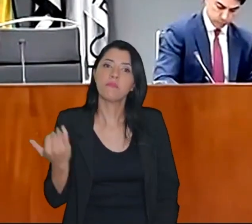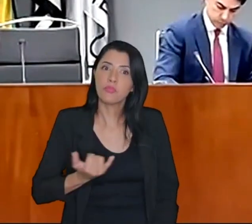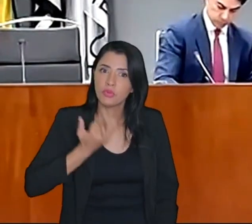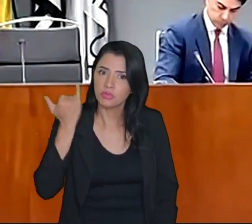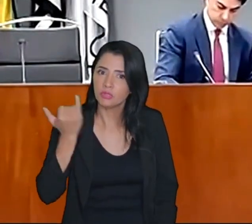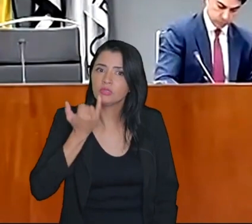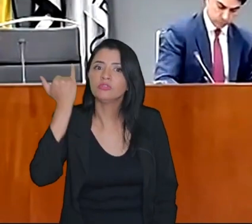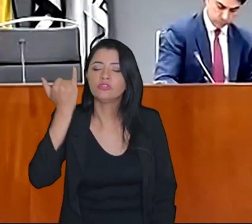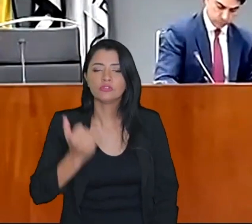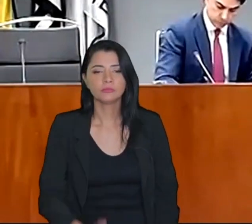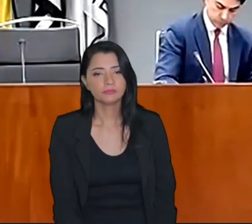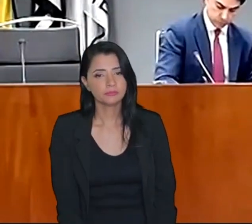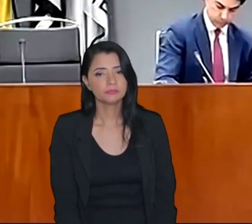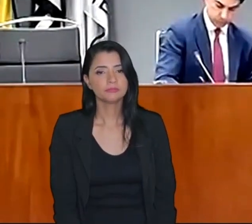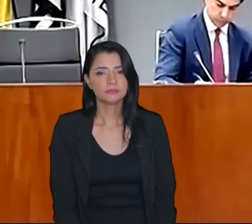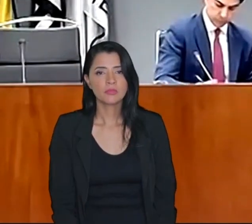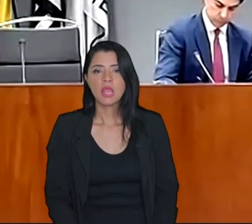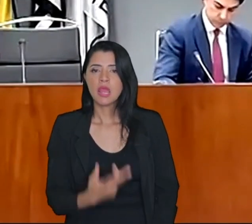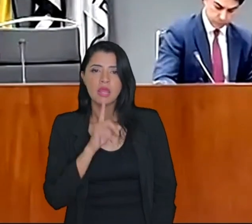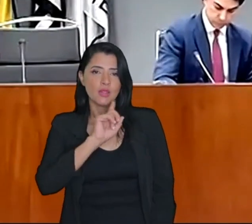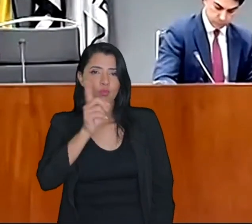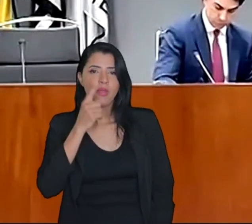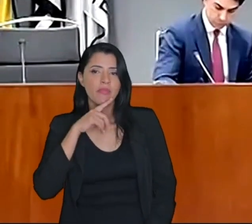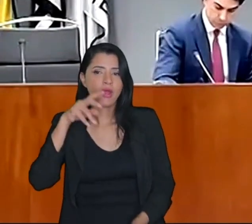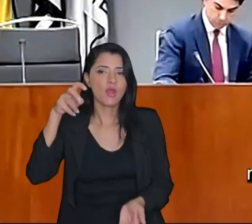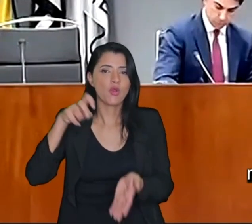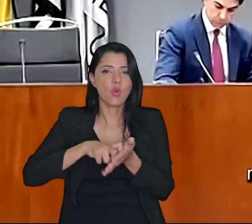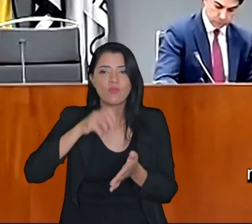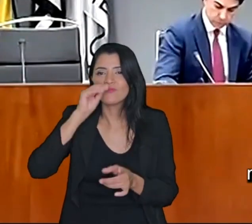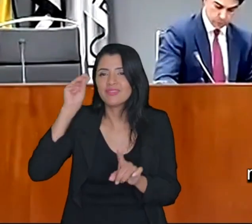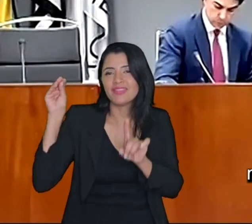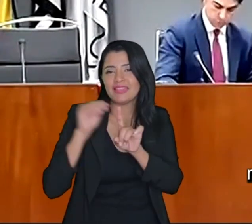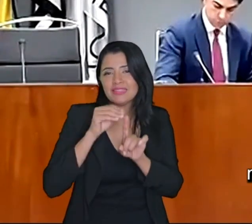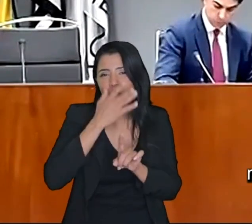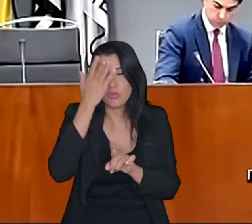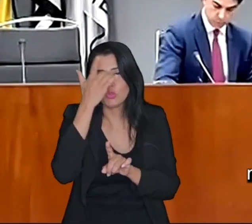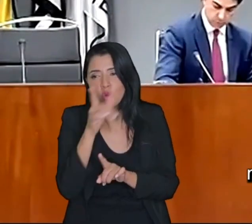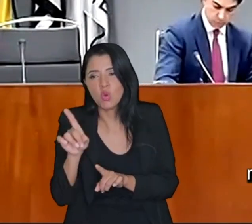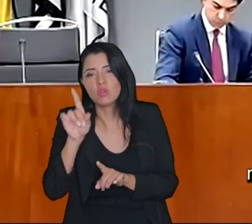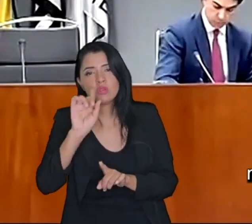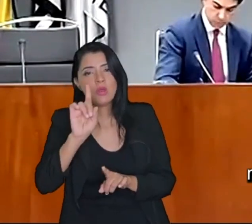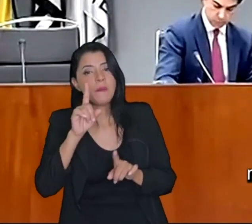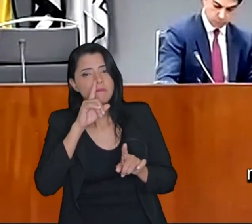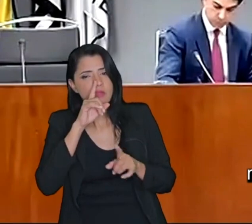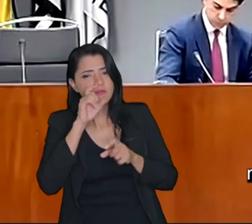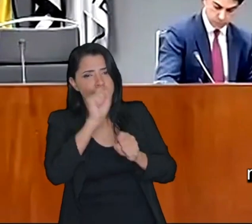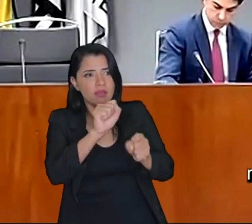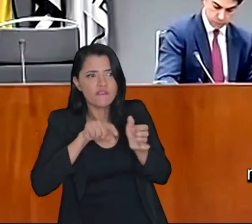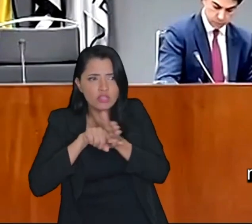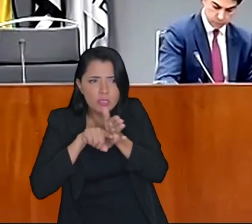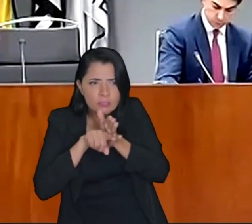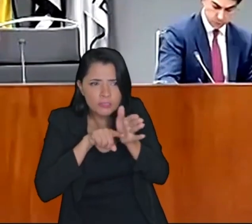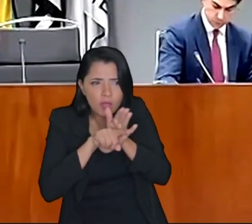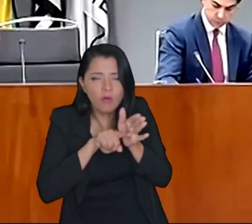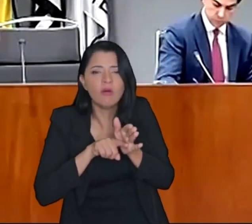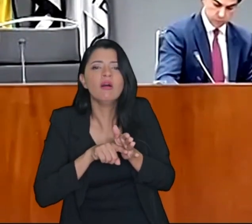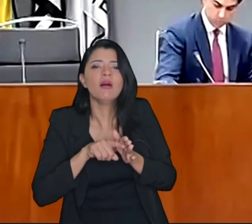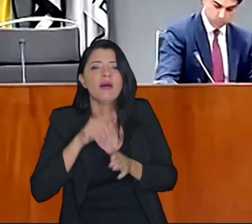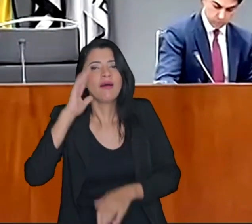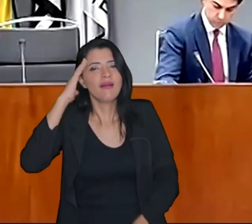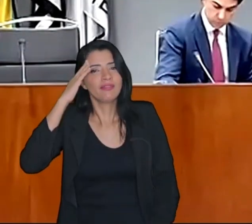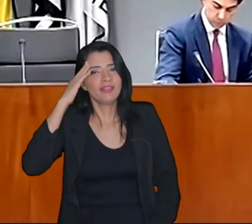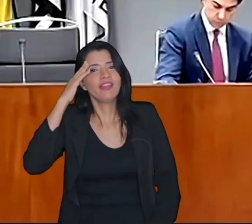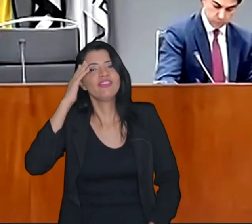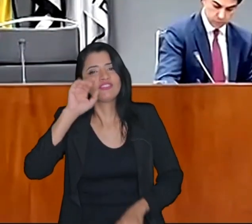importantes para, eu não vou dizer para a condenação de ninguém, mas pelo menos para fortalecer a investigação, e ele entende